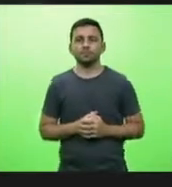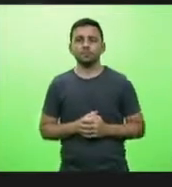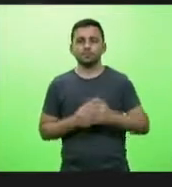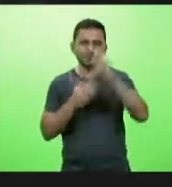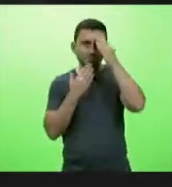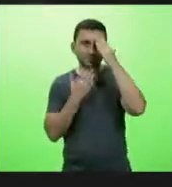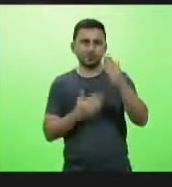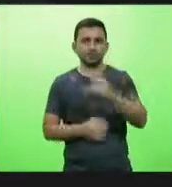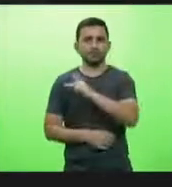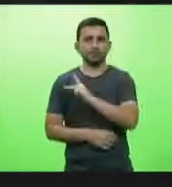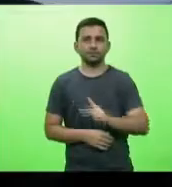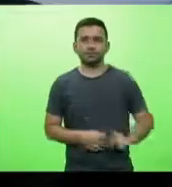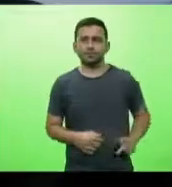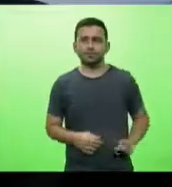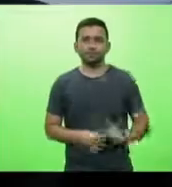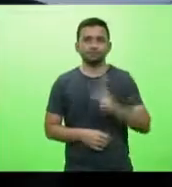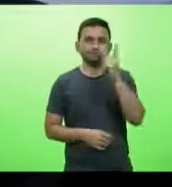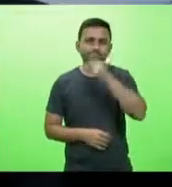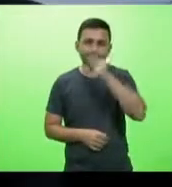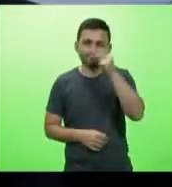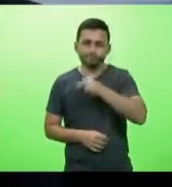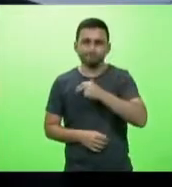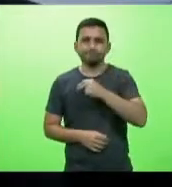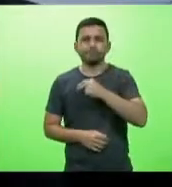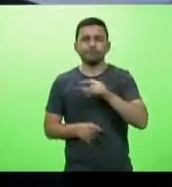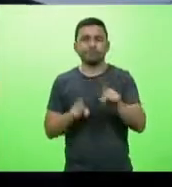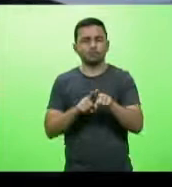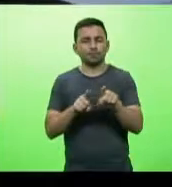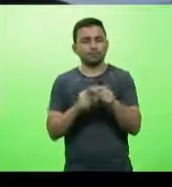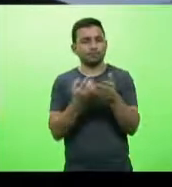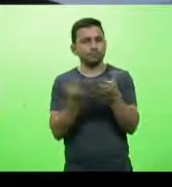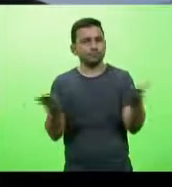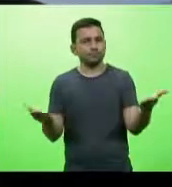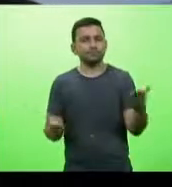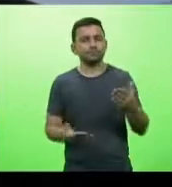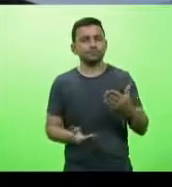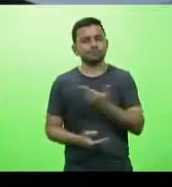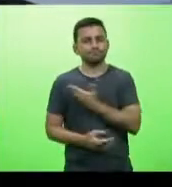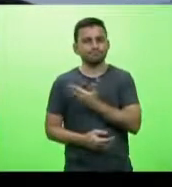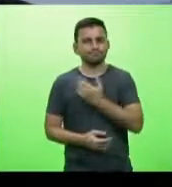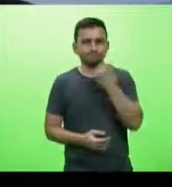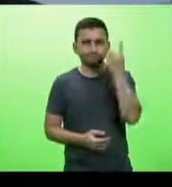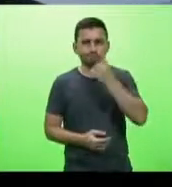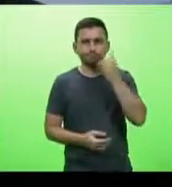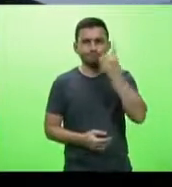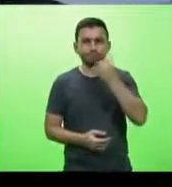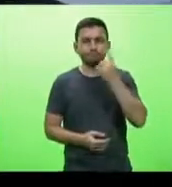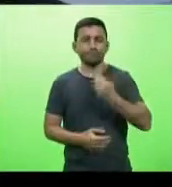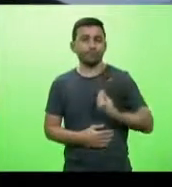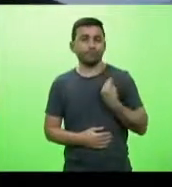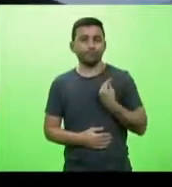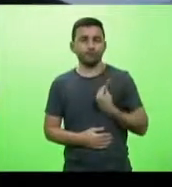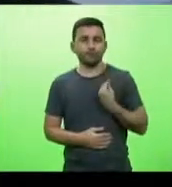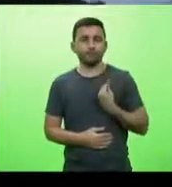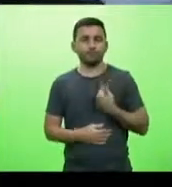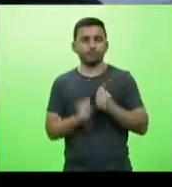deputado Kennedy Nunes. Cumprimento aos nobres colegas que se fazem presente no plenário e também quem está